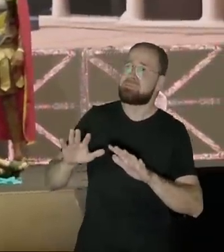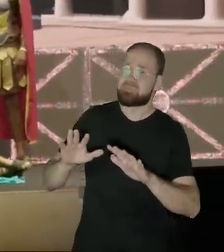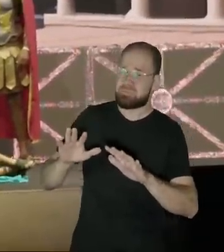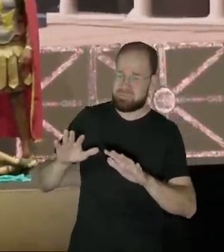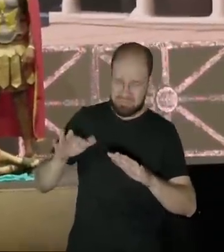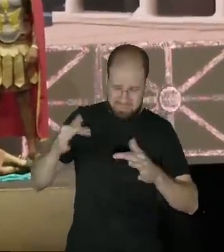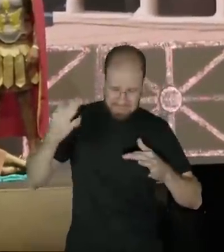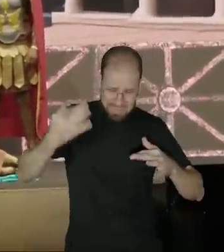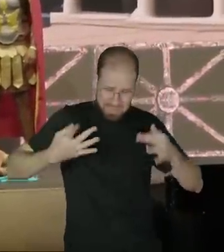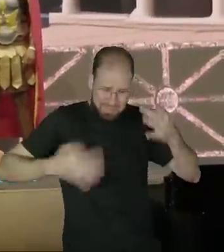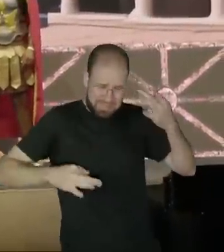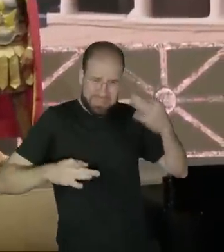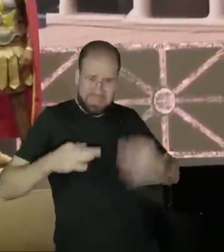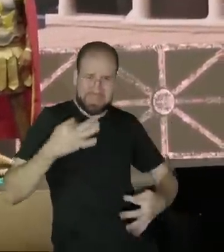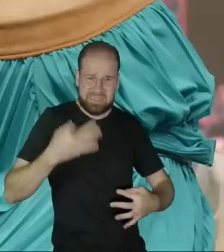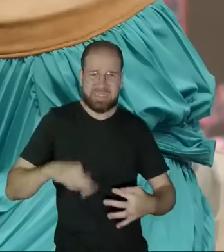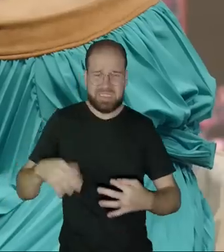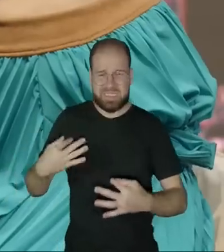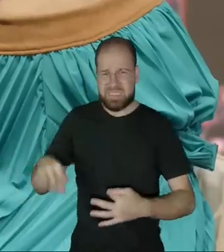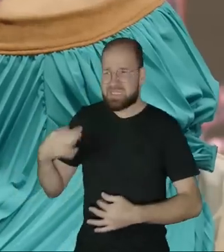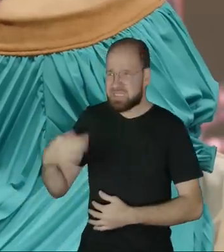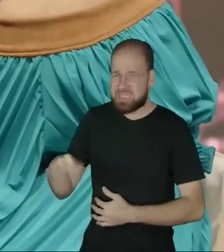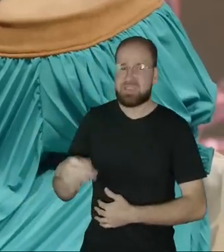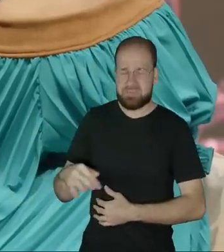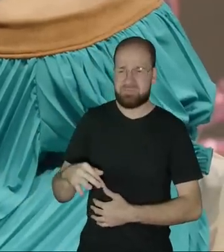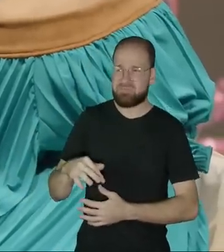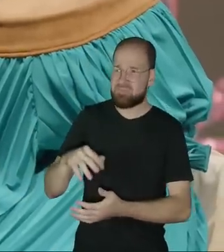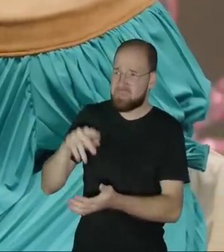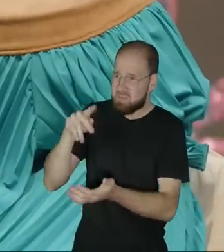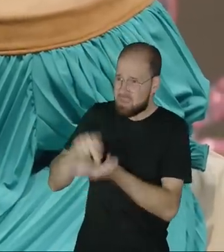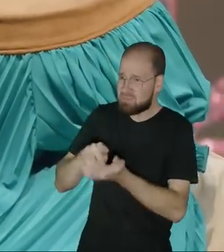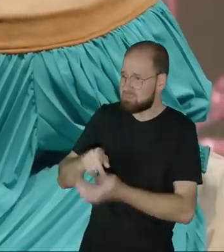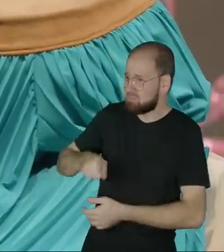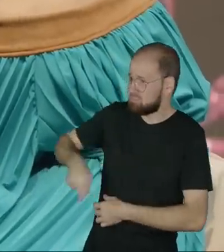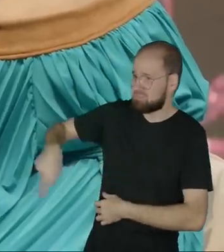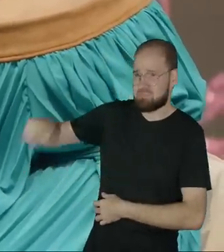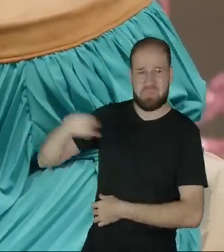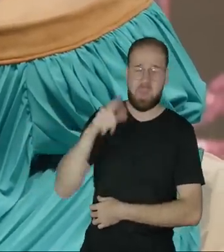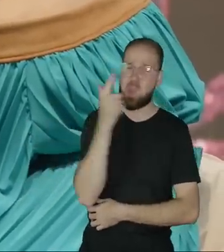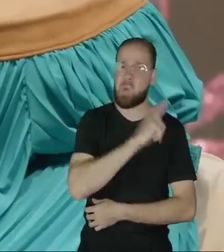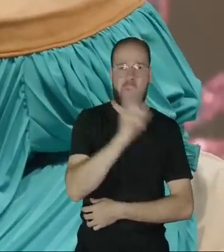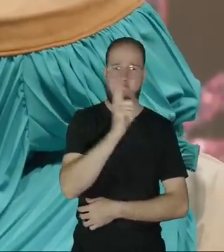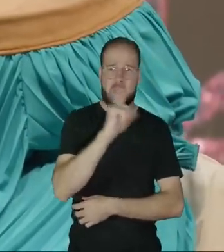Mas ferimentos as senhoras não conseguem curar.